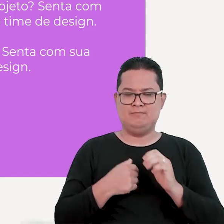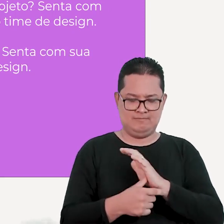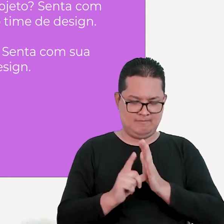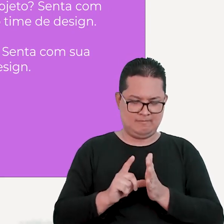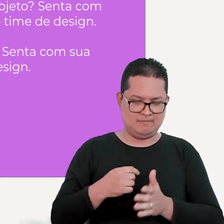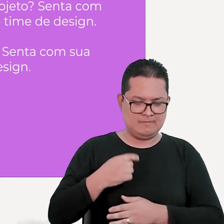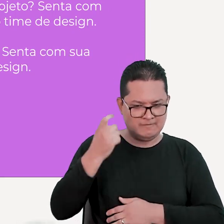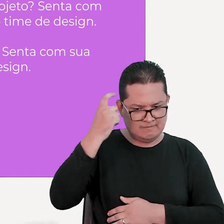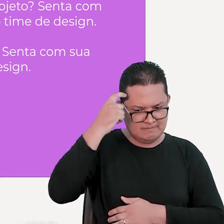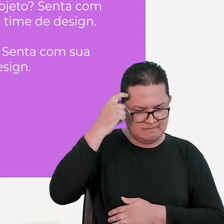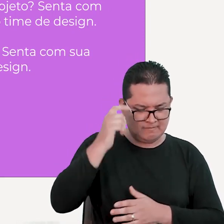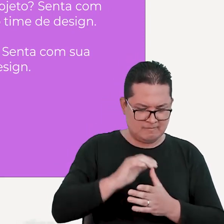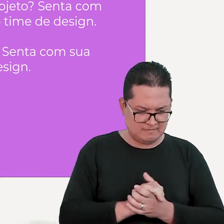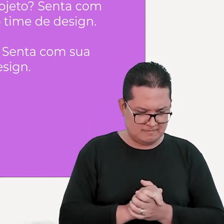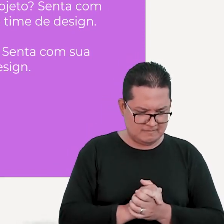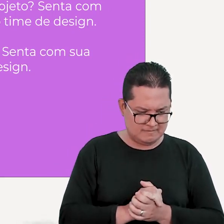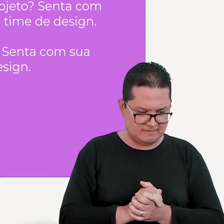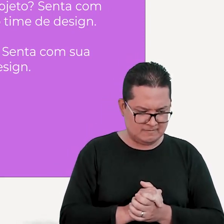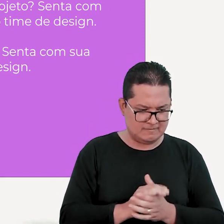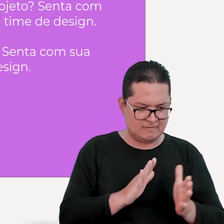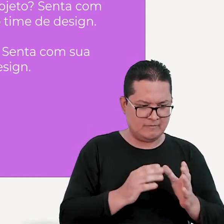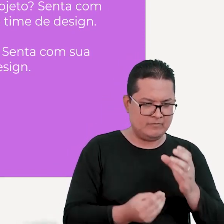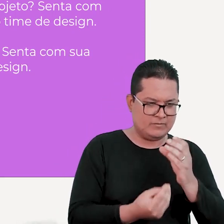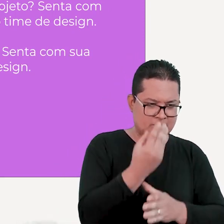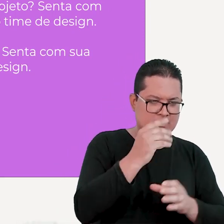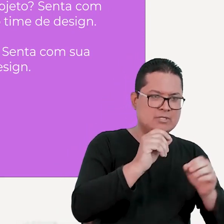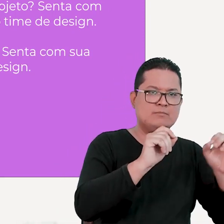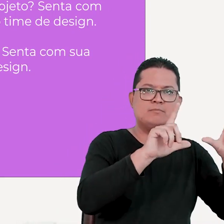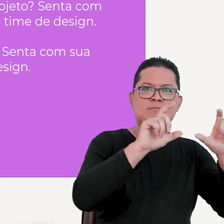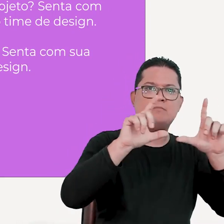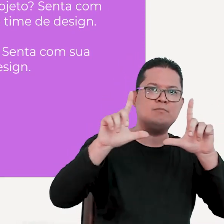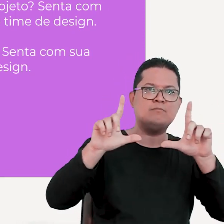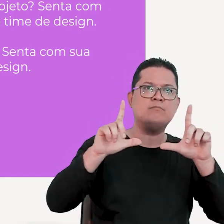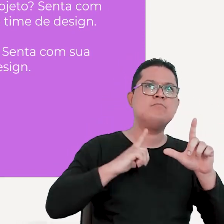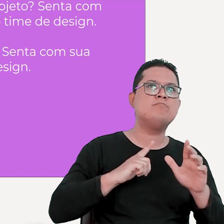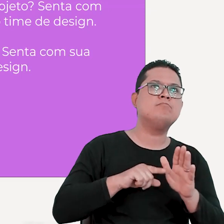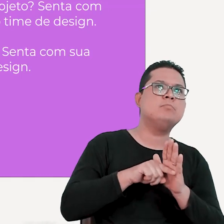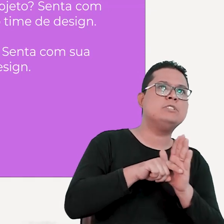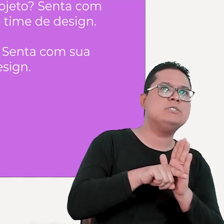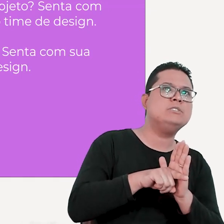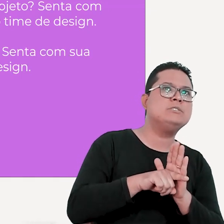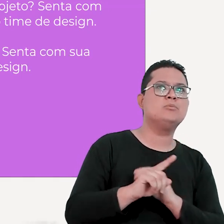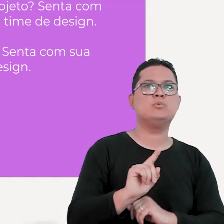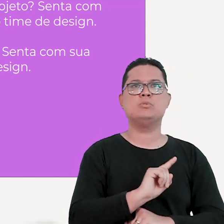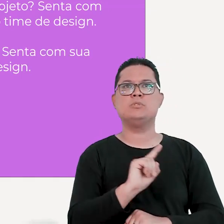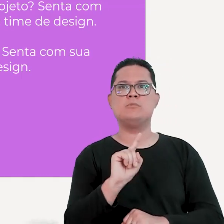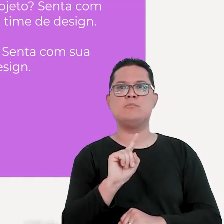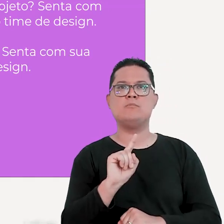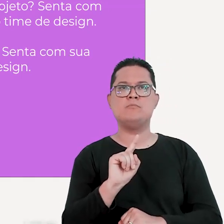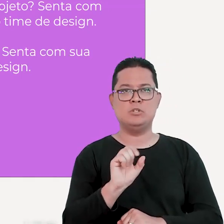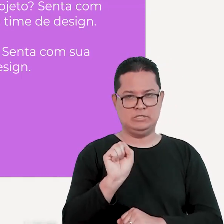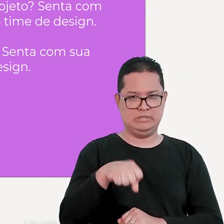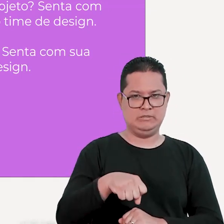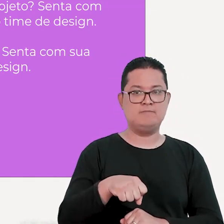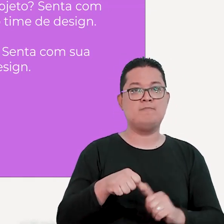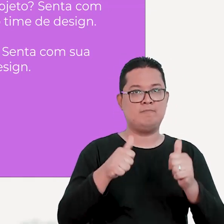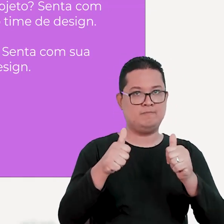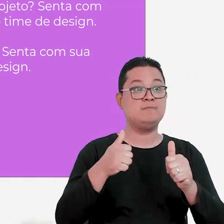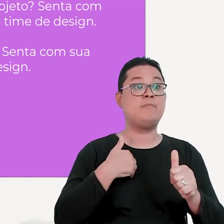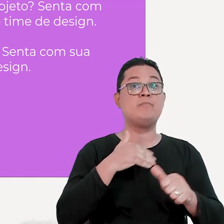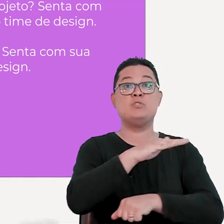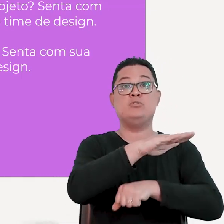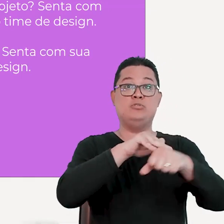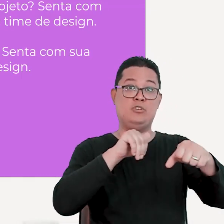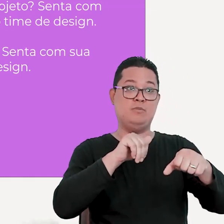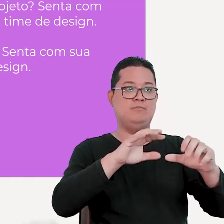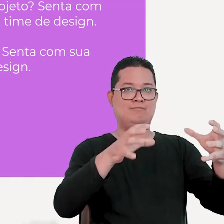ter pesquisa antes da criação das telas? Se sim, eu sento com o time de pesquisa e sento com o time de design